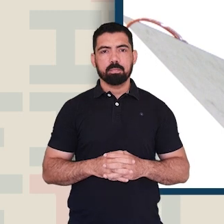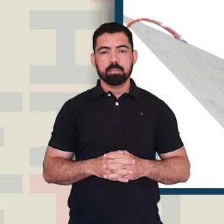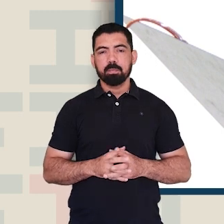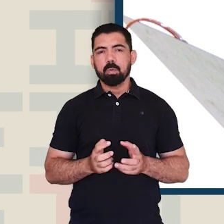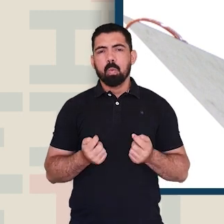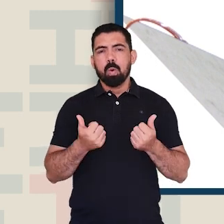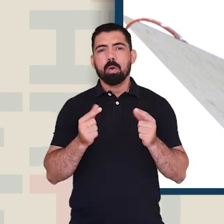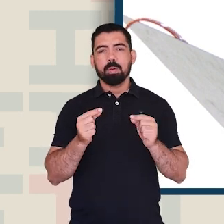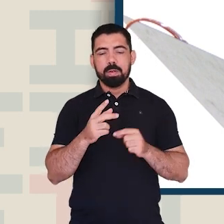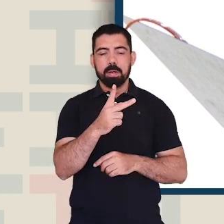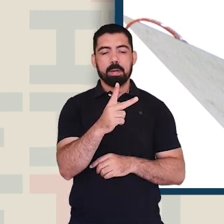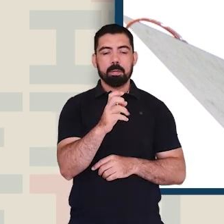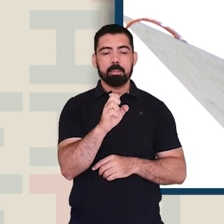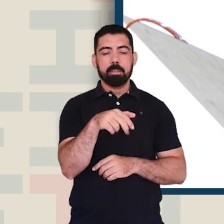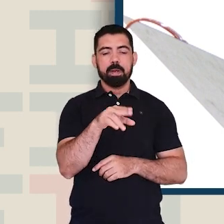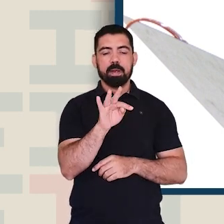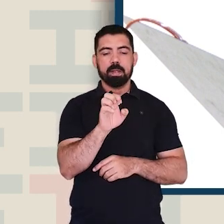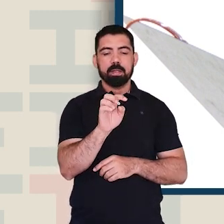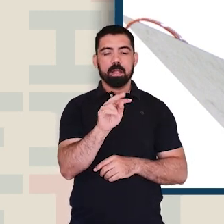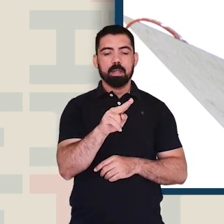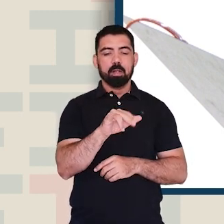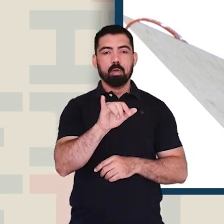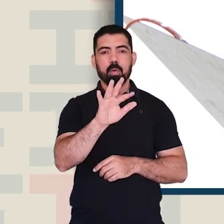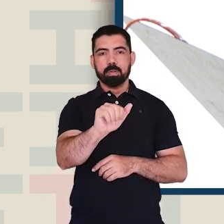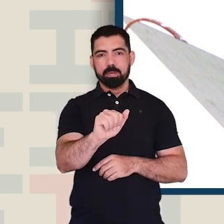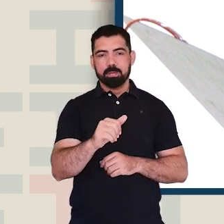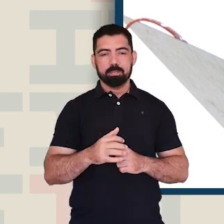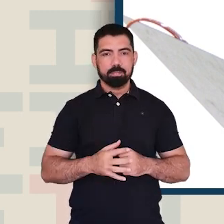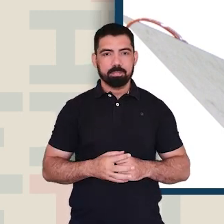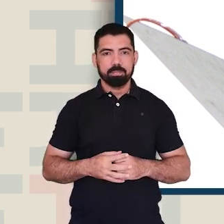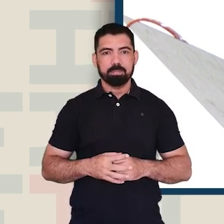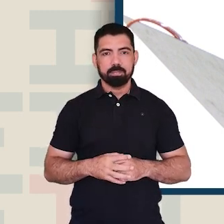como se fosse quase uma pentatônica bem diferente. Ó.